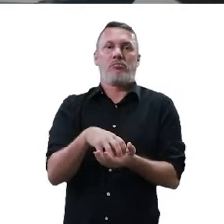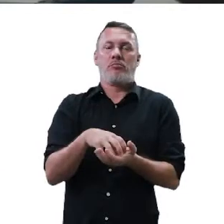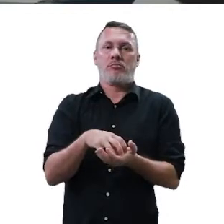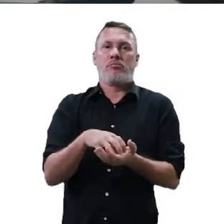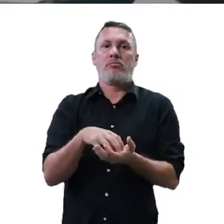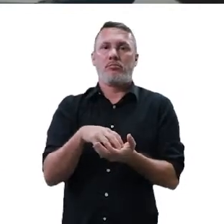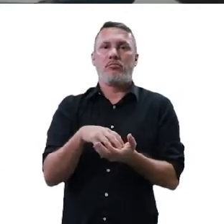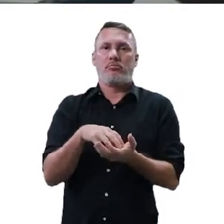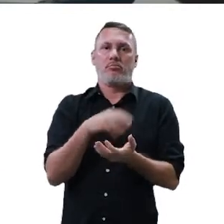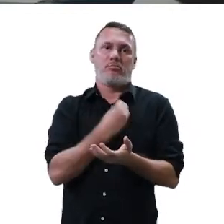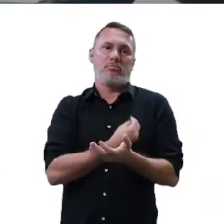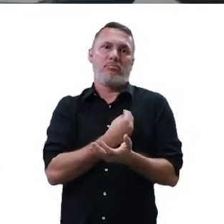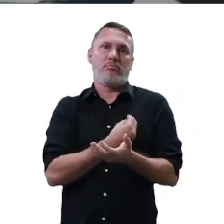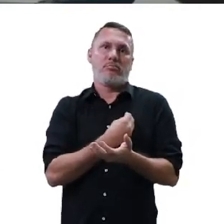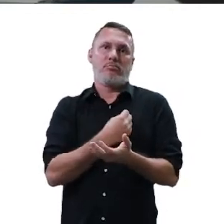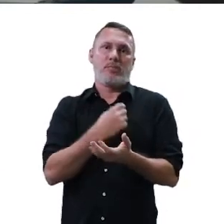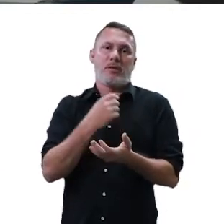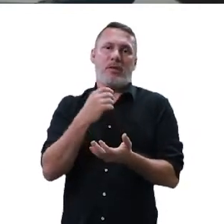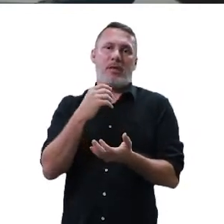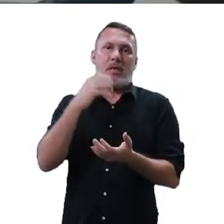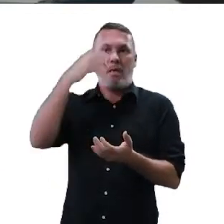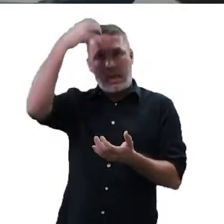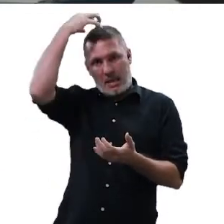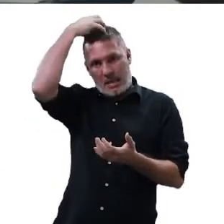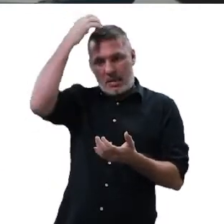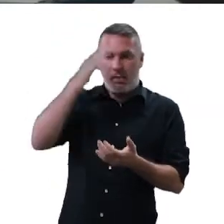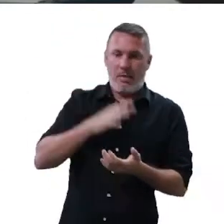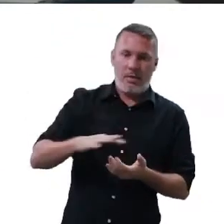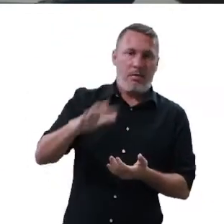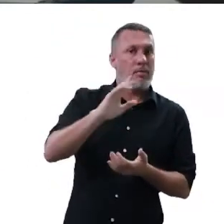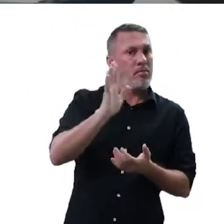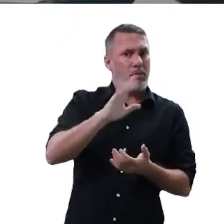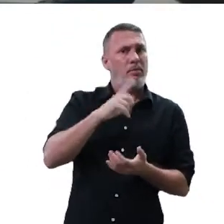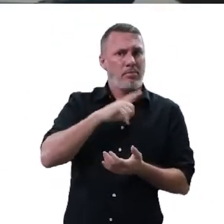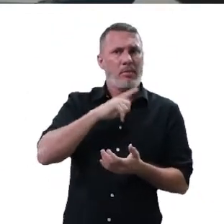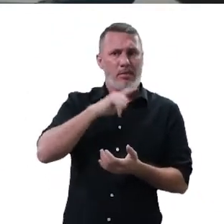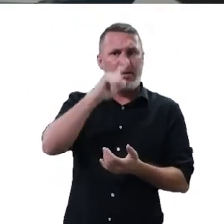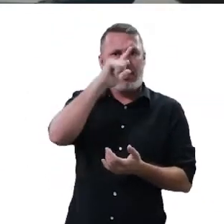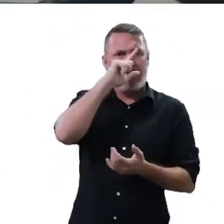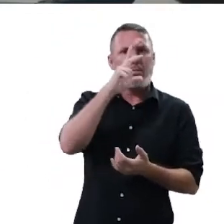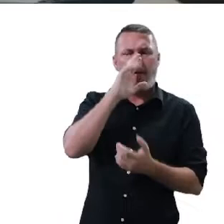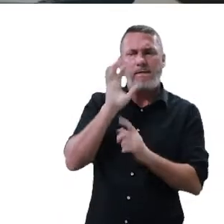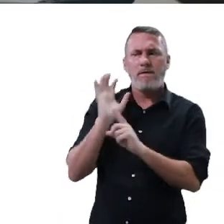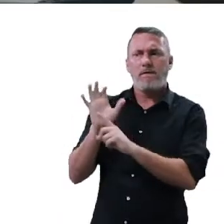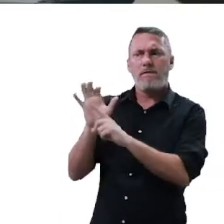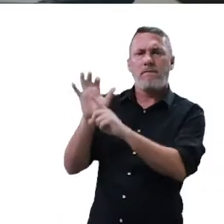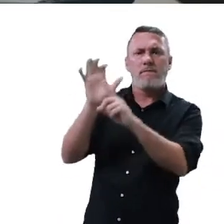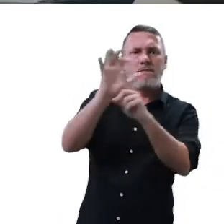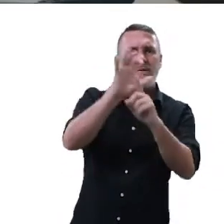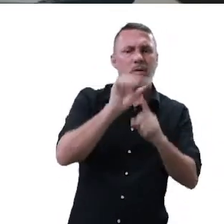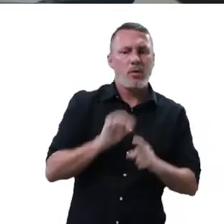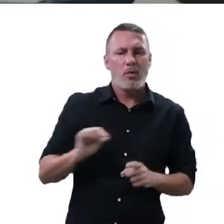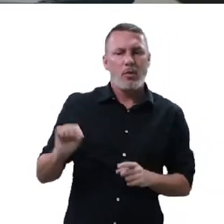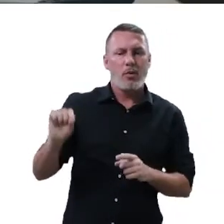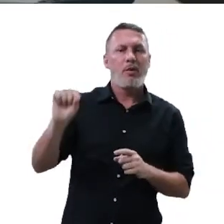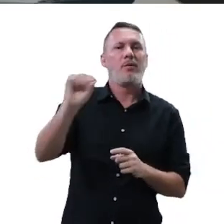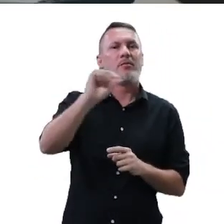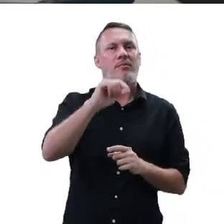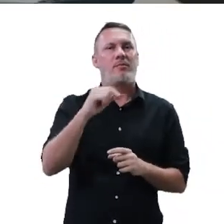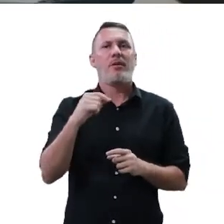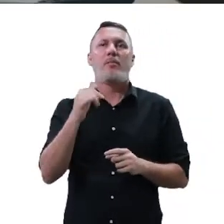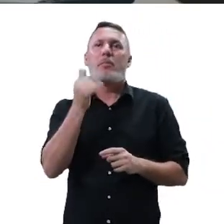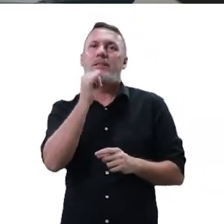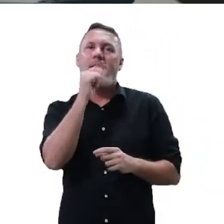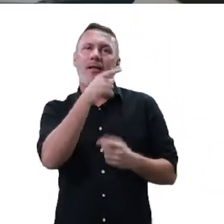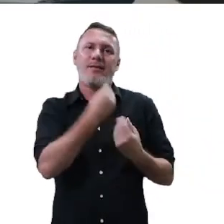de, né, Greco-Macedônia, o Império Greco-Macedônio, né, que estaria mais ou menos aqui, mas o Império ele se estende a outros